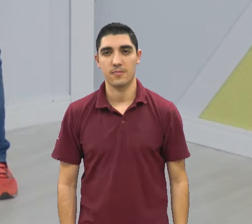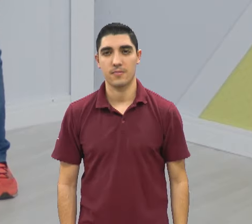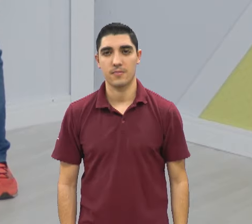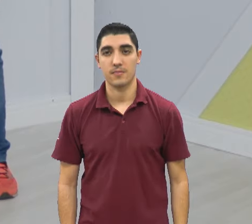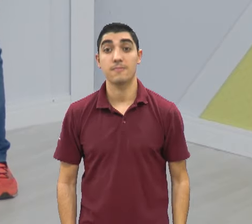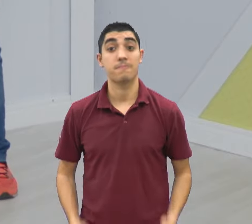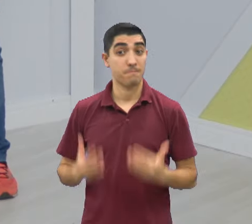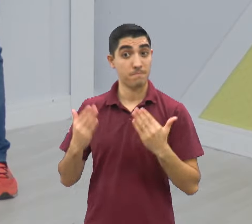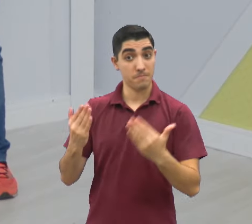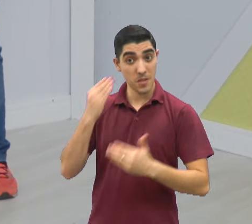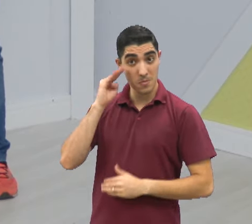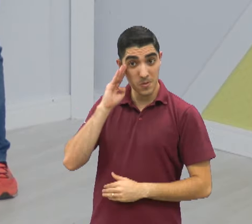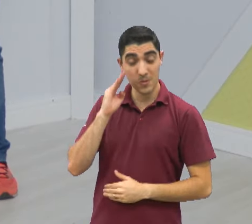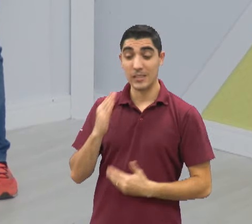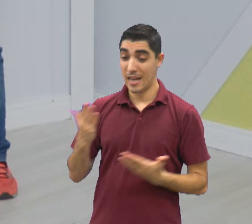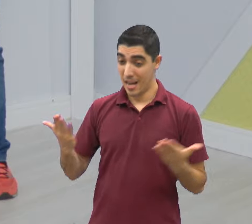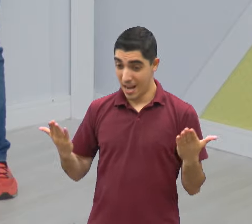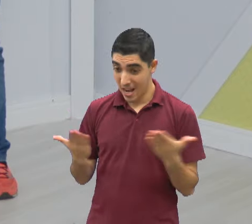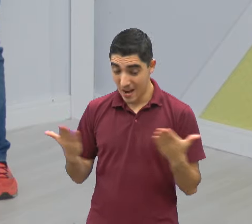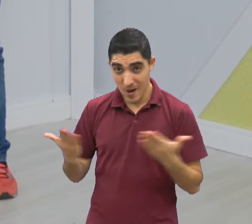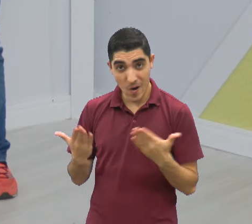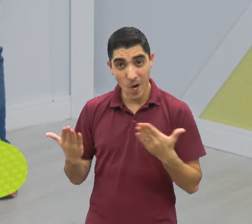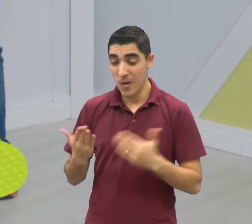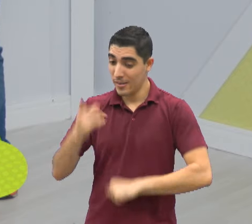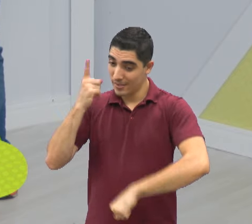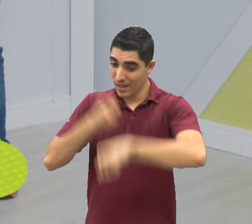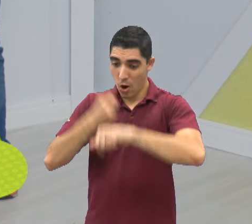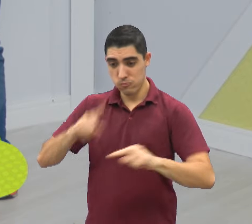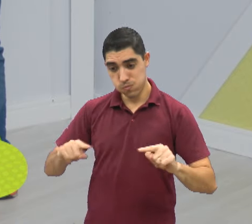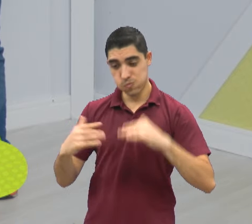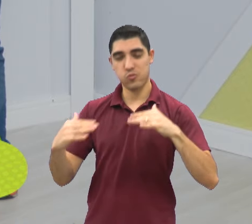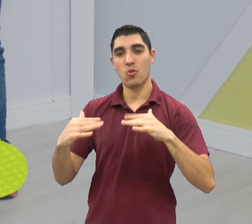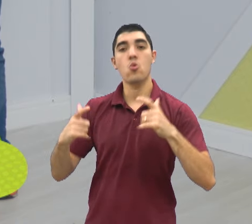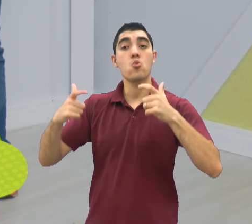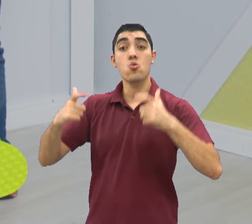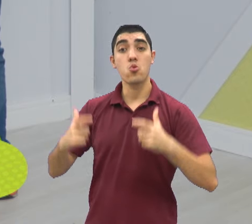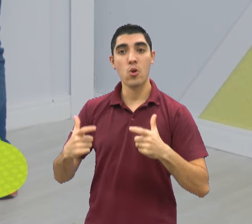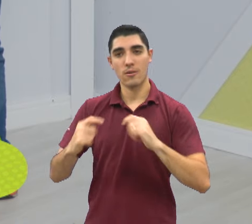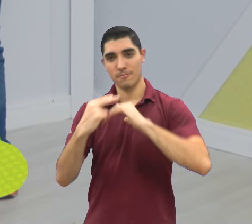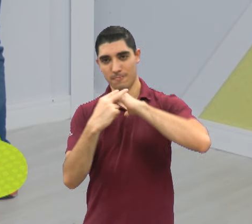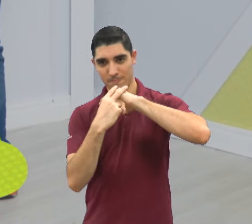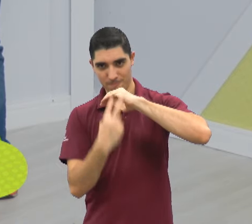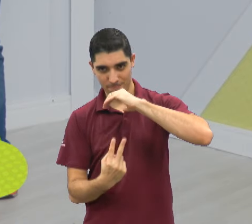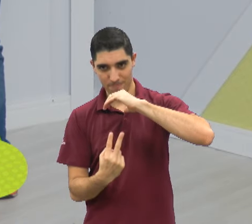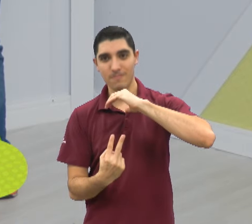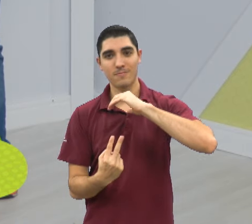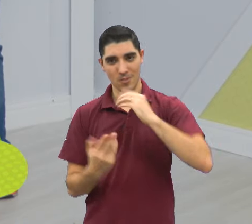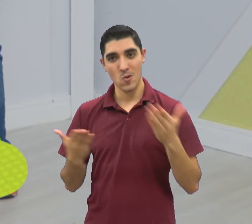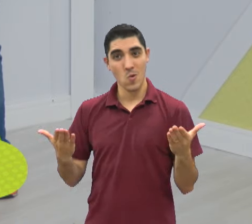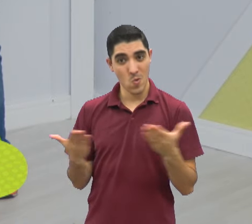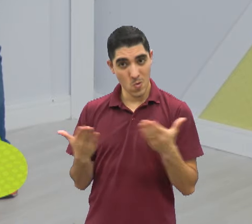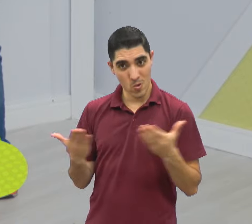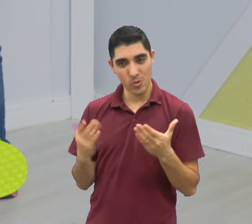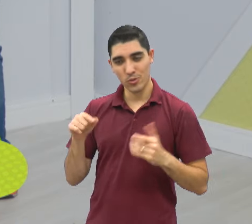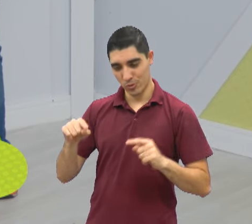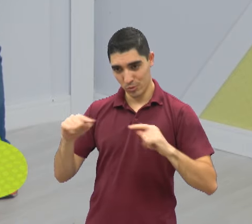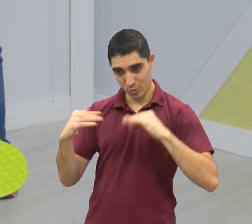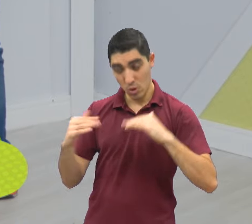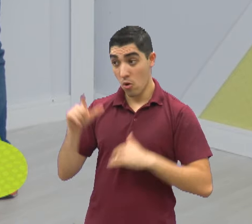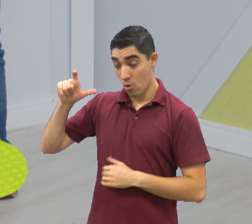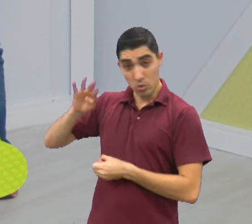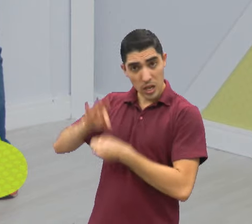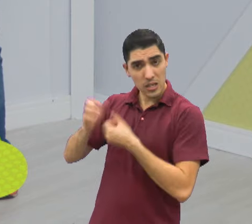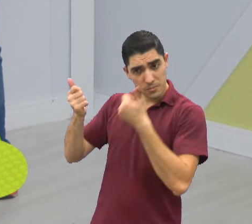Pois é, Brunão, agora é jogar, né? A bola vai subir no ginásio, na Arena Farmaconde, melhor dizendo. Como bem disse o Regis, isso aí não é